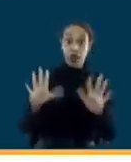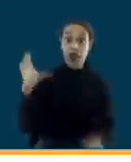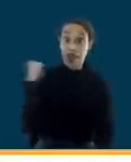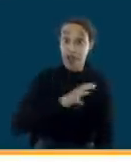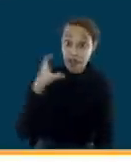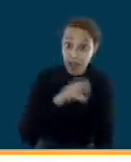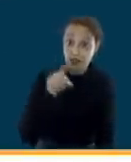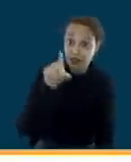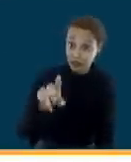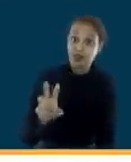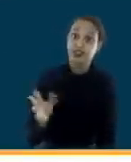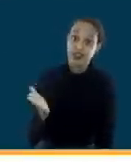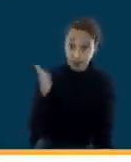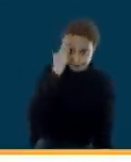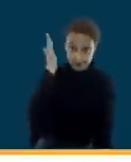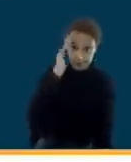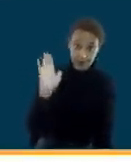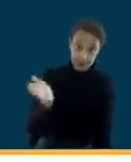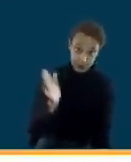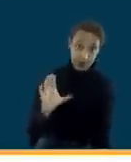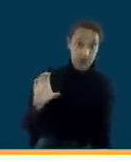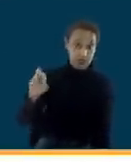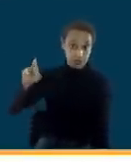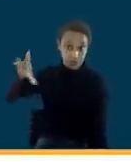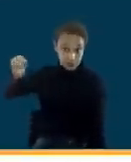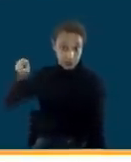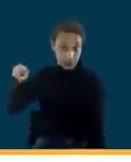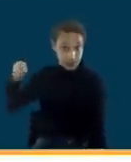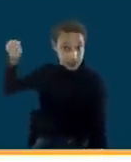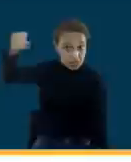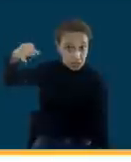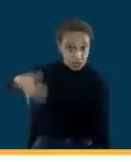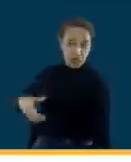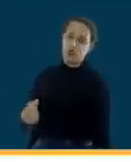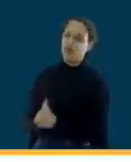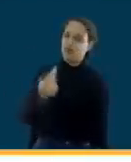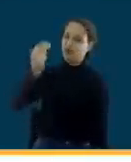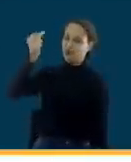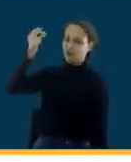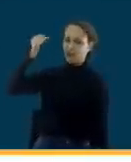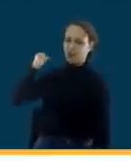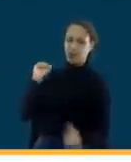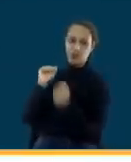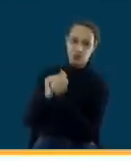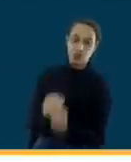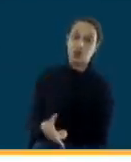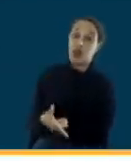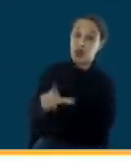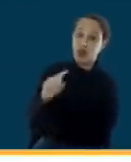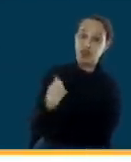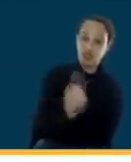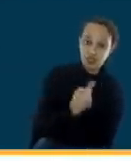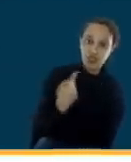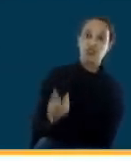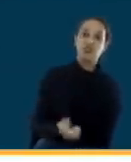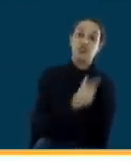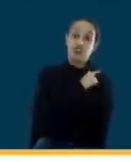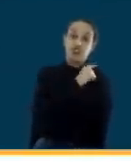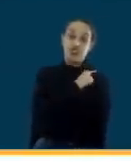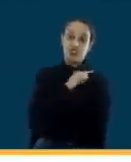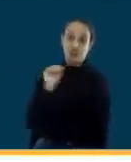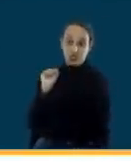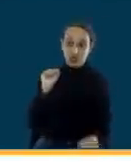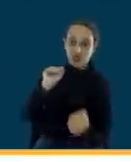todos sabem, né? Sérgio e Santini estão nisso muito antes, inclusive, do que nós, gestores, entramos nesse processo